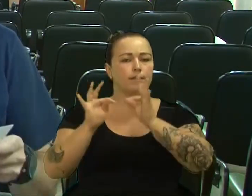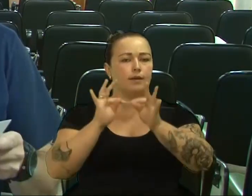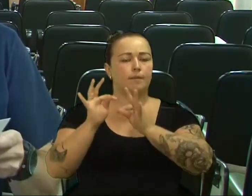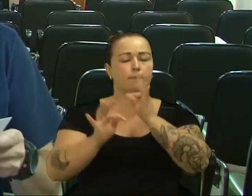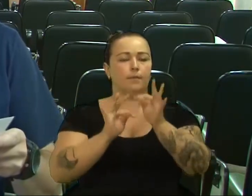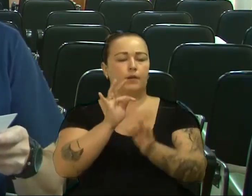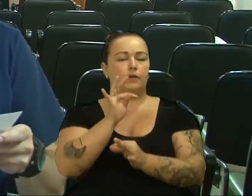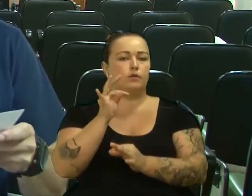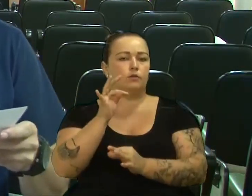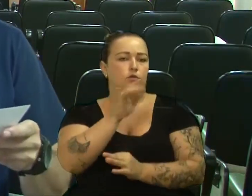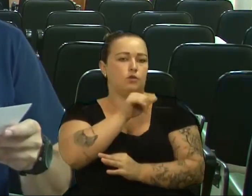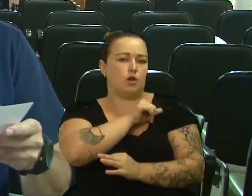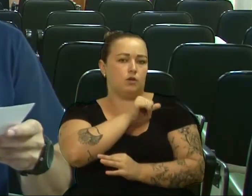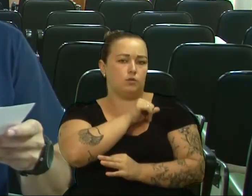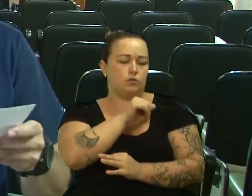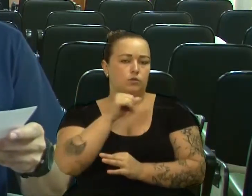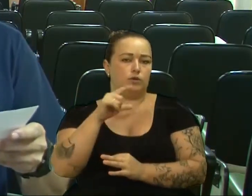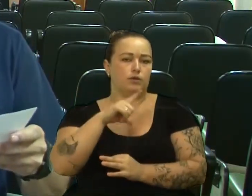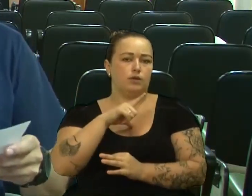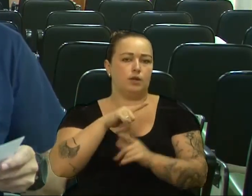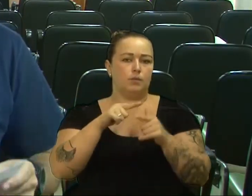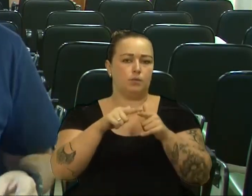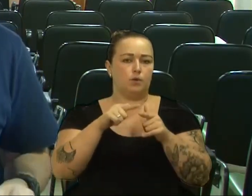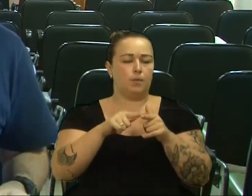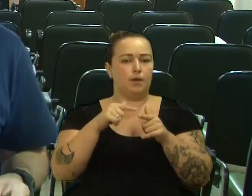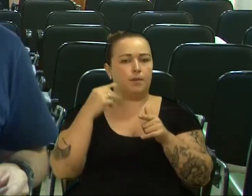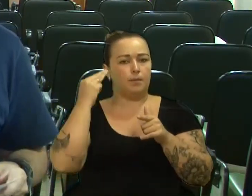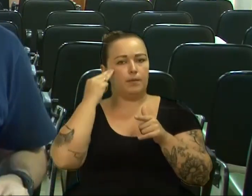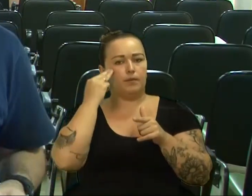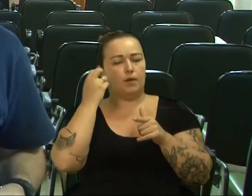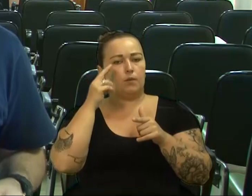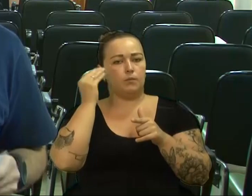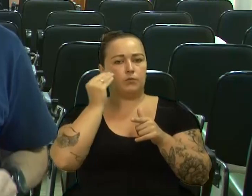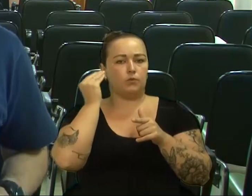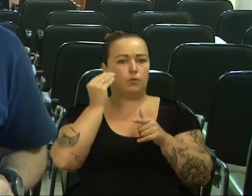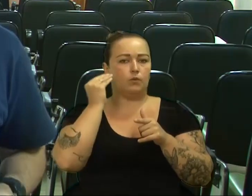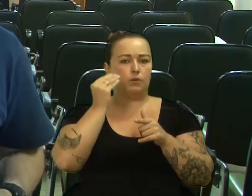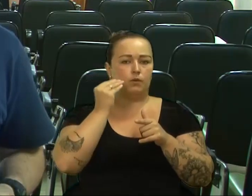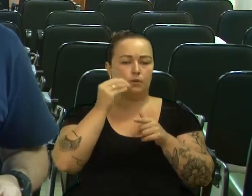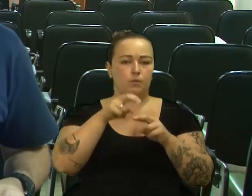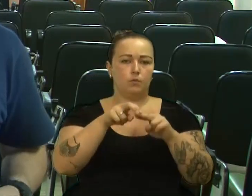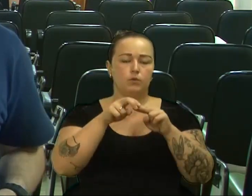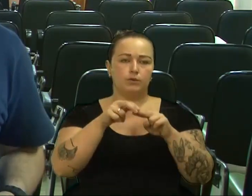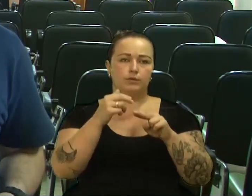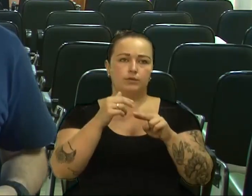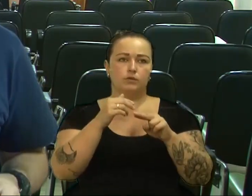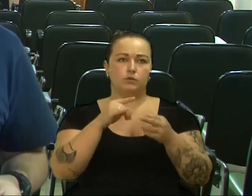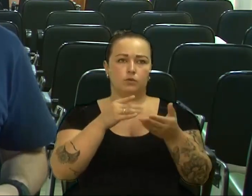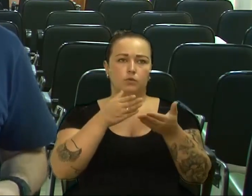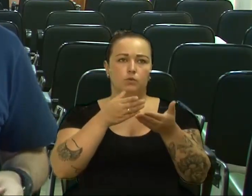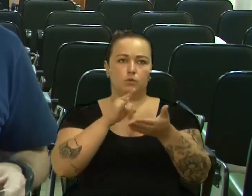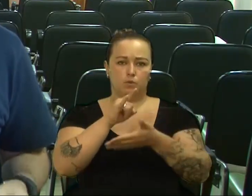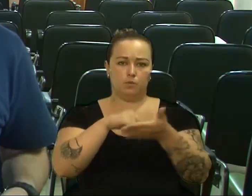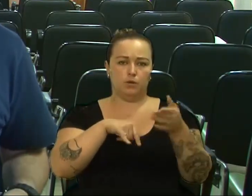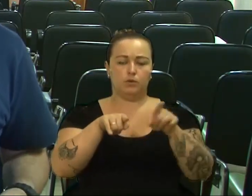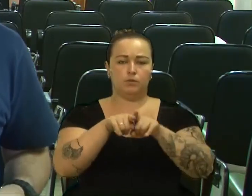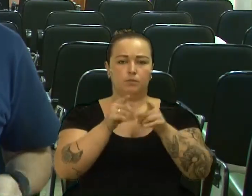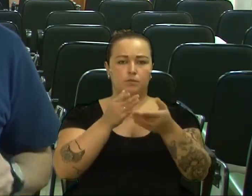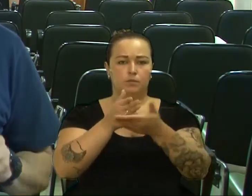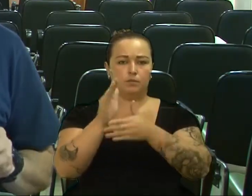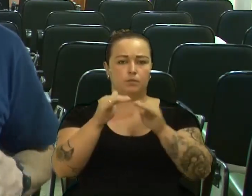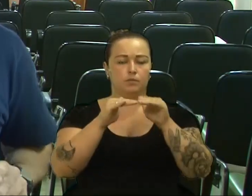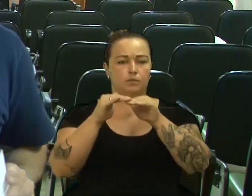estudantes com possíveis sintomas de problemas neurológicos e psicológicos. Requerimento também aprovado por